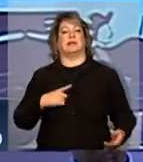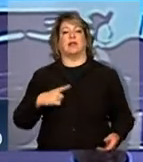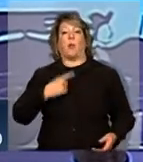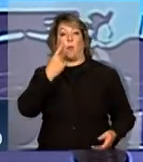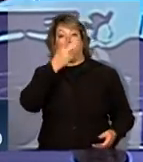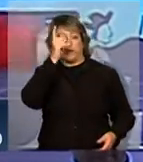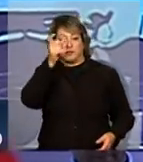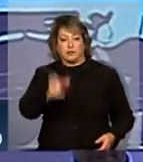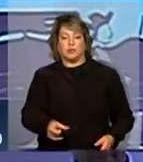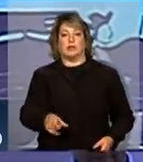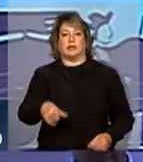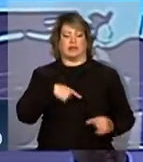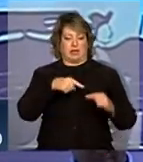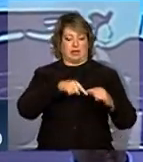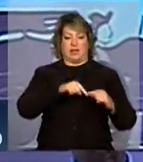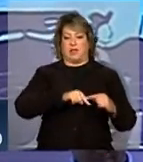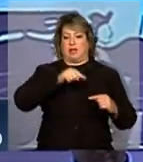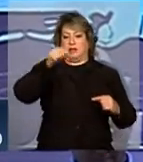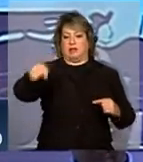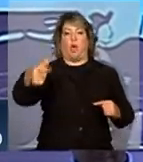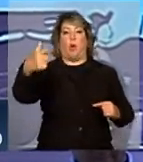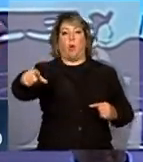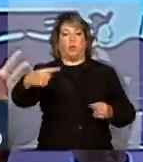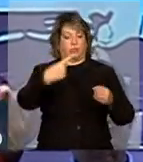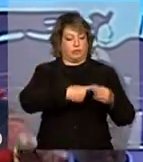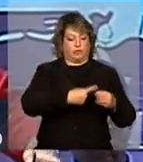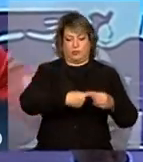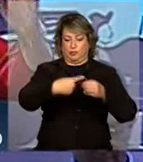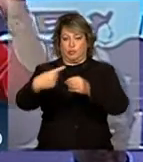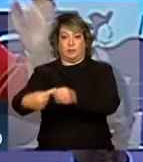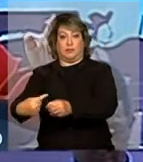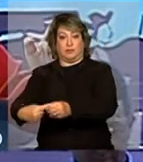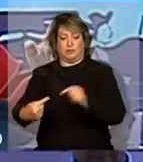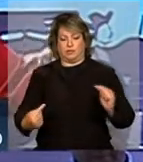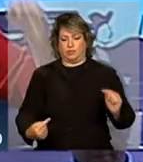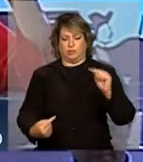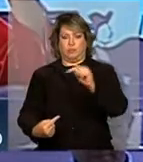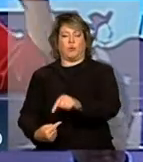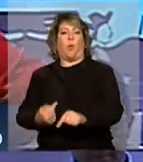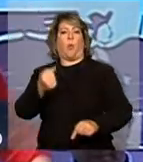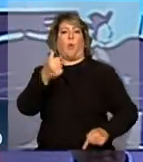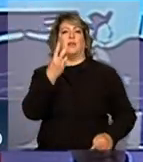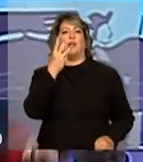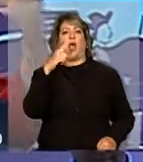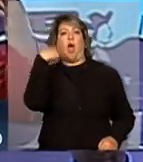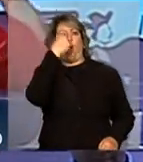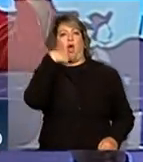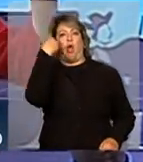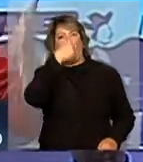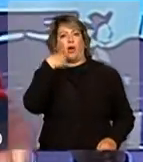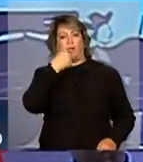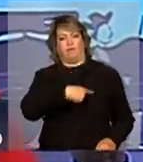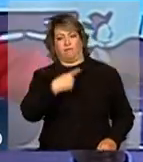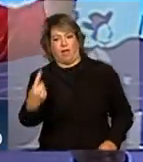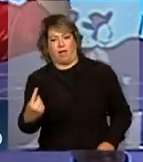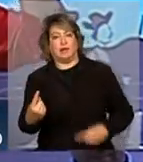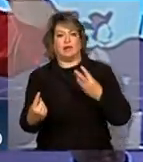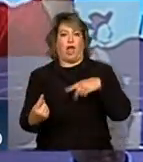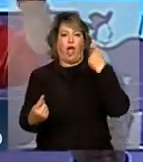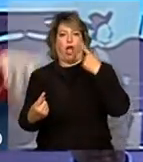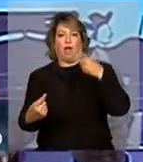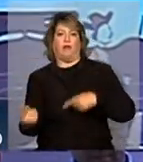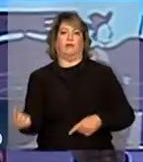pessoa leva de um bairro a outro, leva quase 3 horas para ir, 3 horas para voltar,